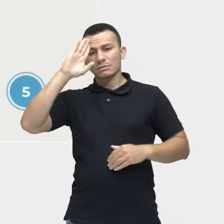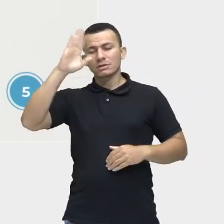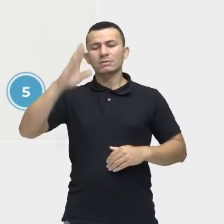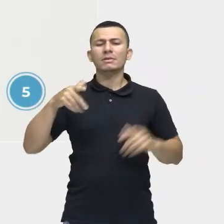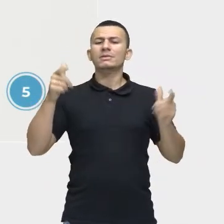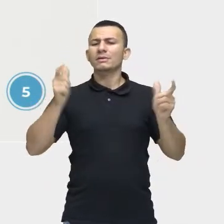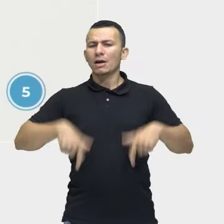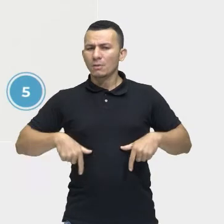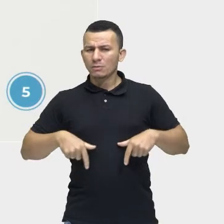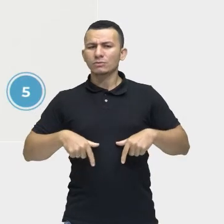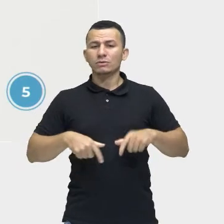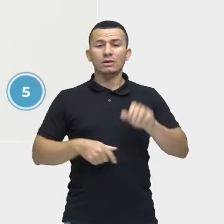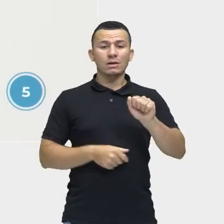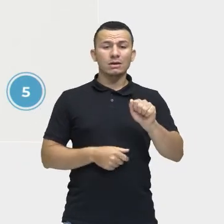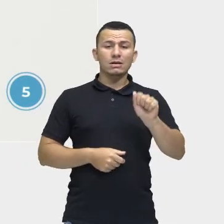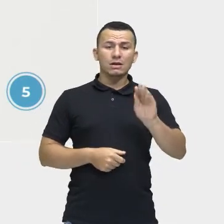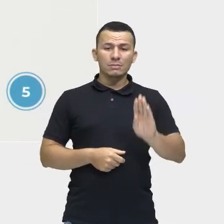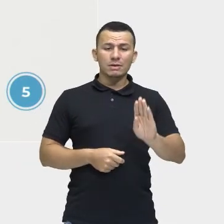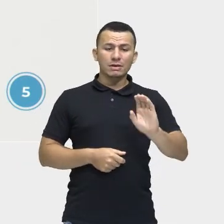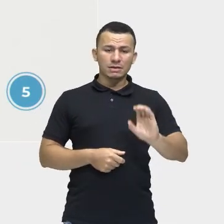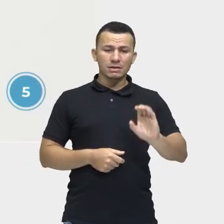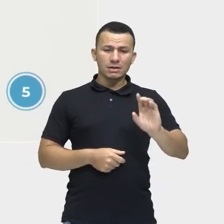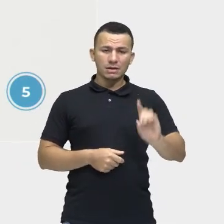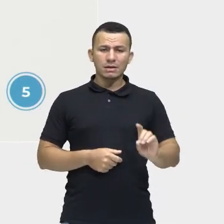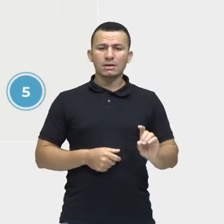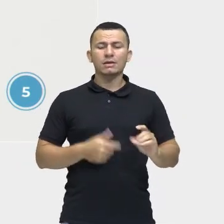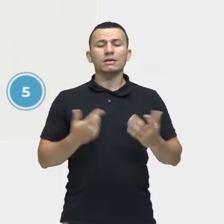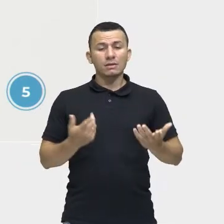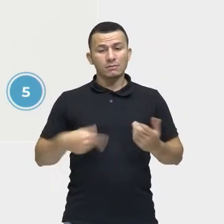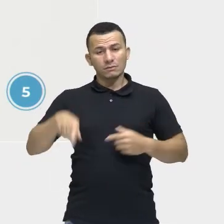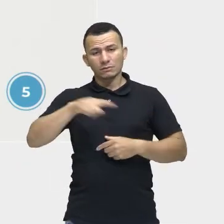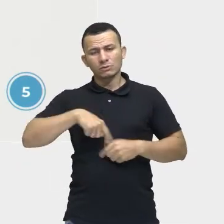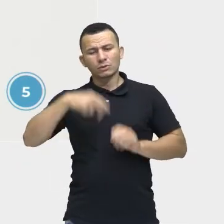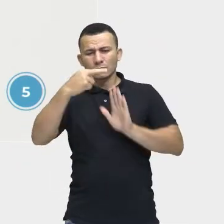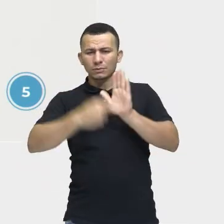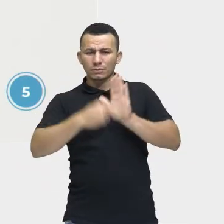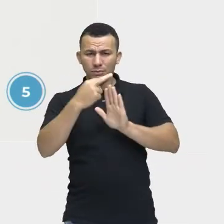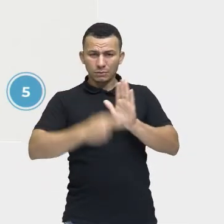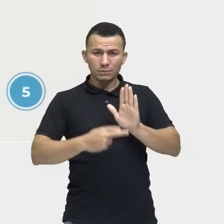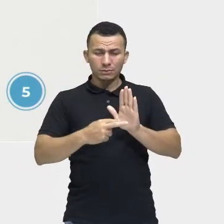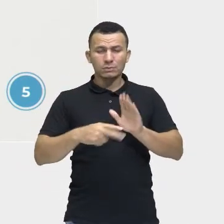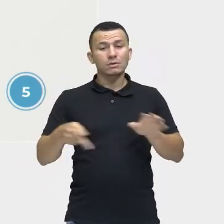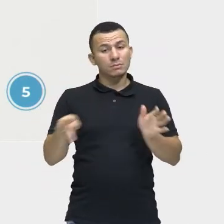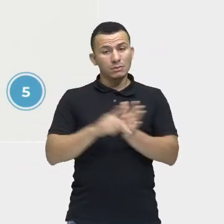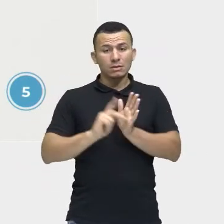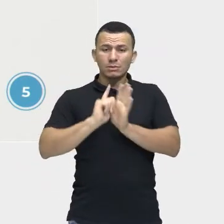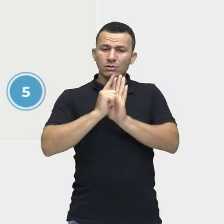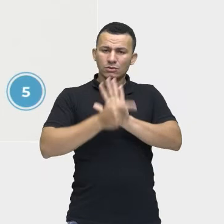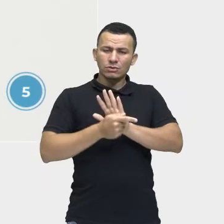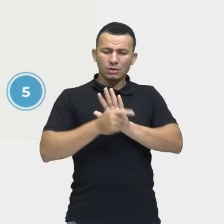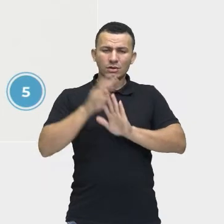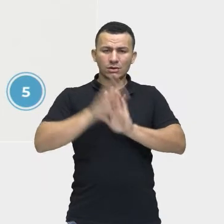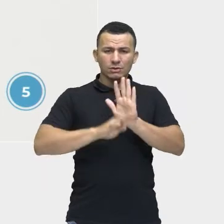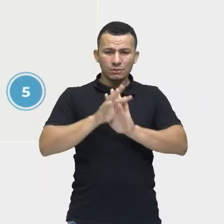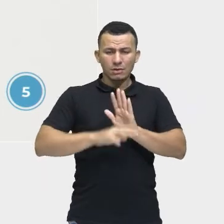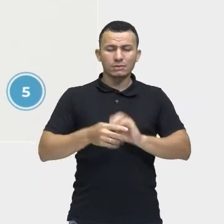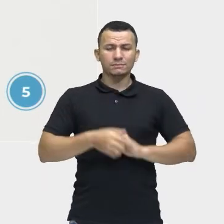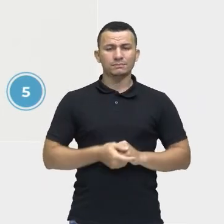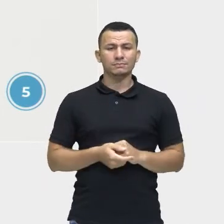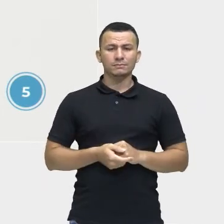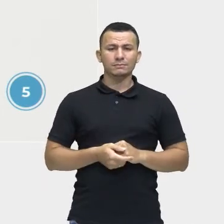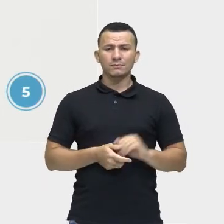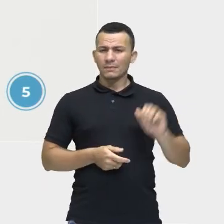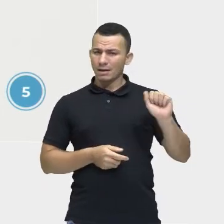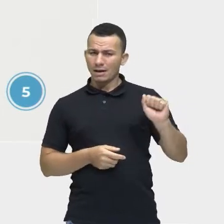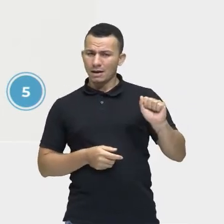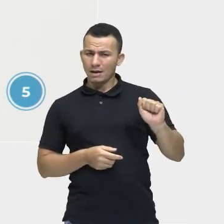essas características principais desta nossa questão número 2, do gênero textual narrativo? Será que está na letra A? Não.